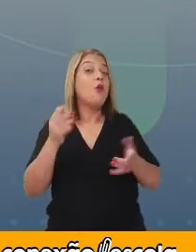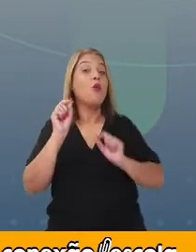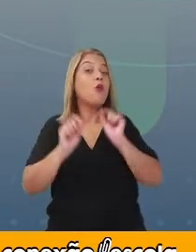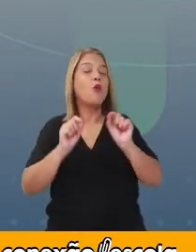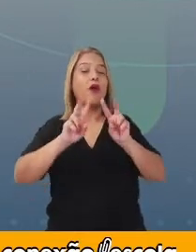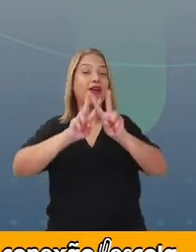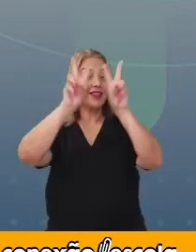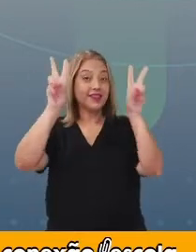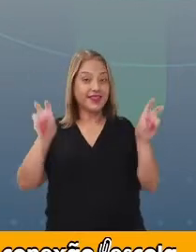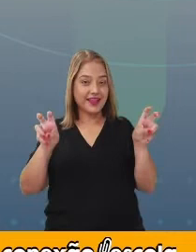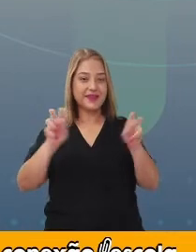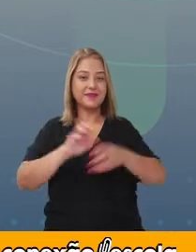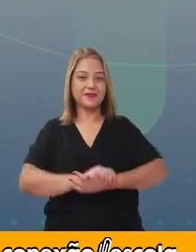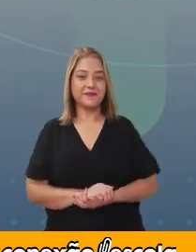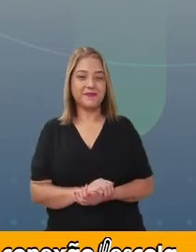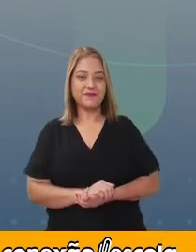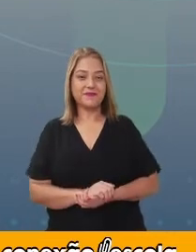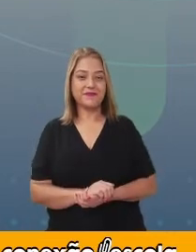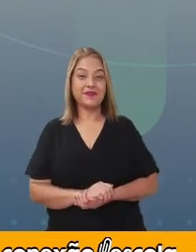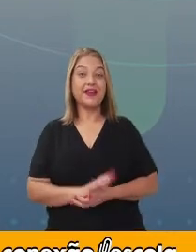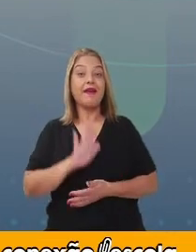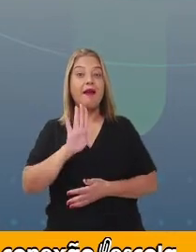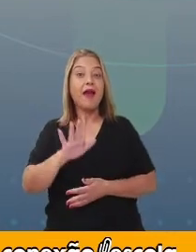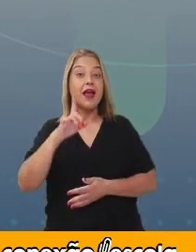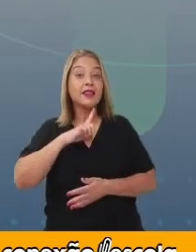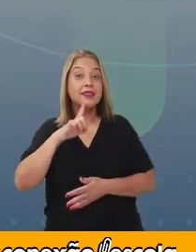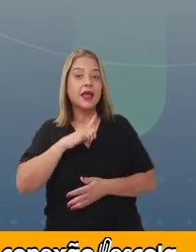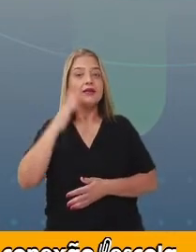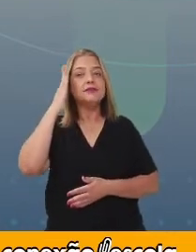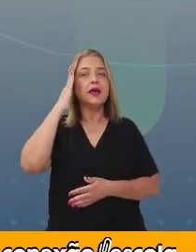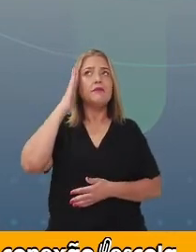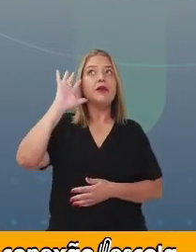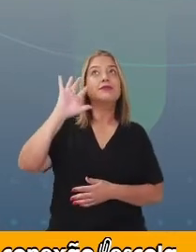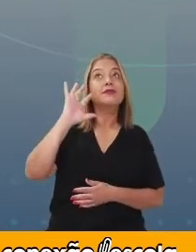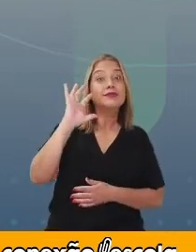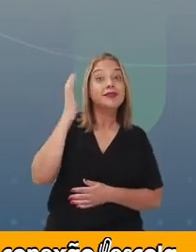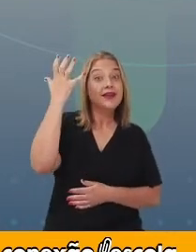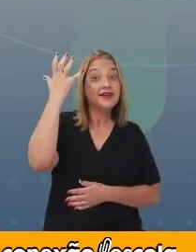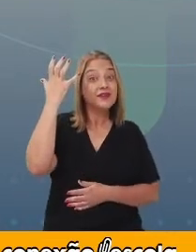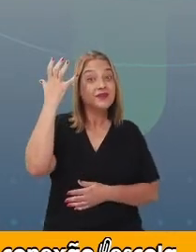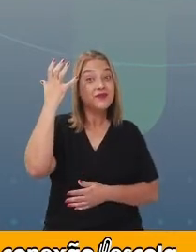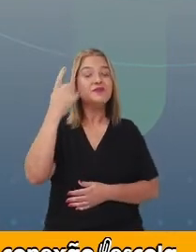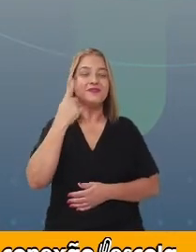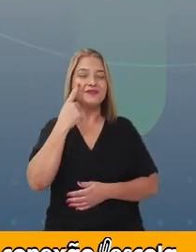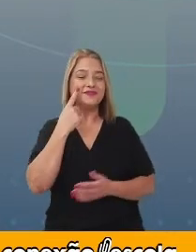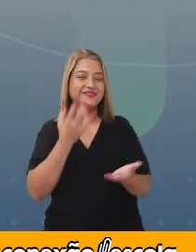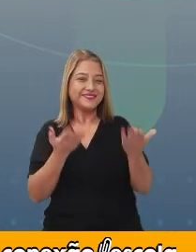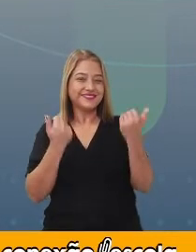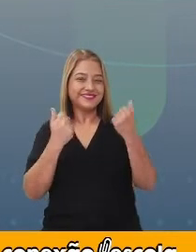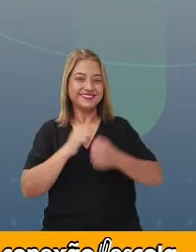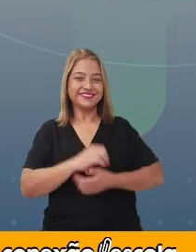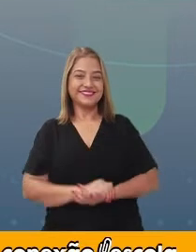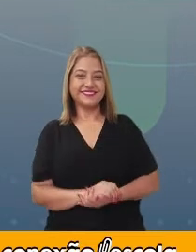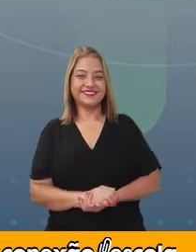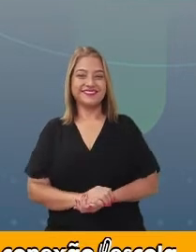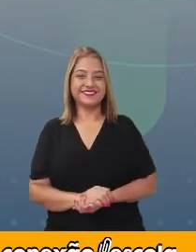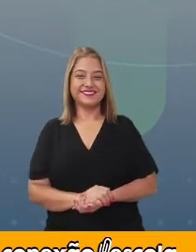o tema medidas de tempo. Vamos lá?